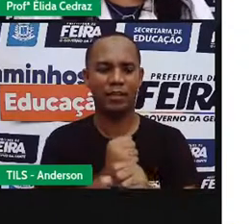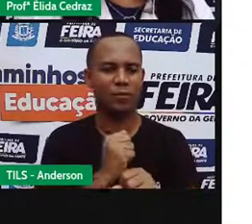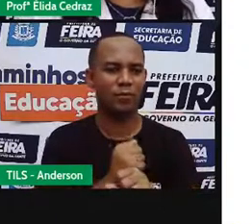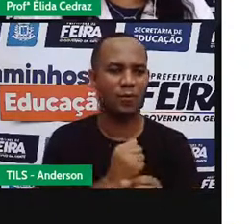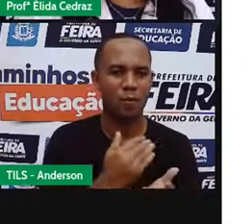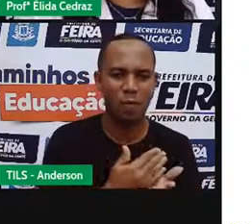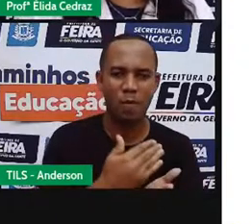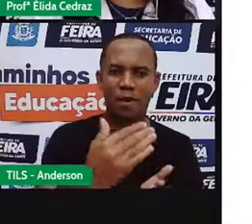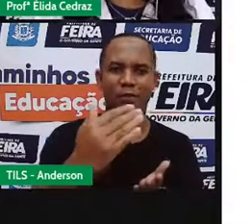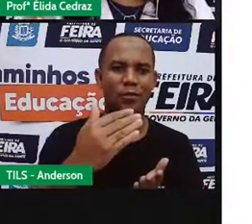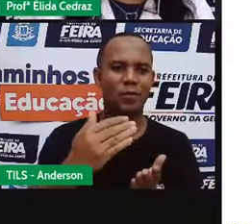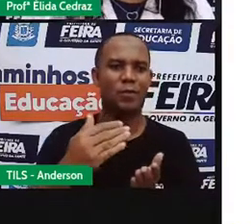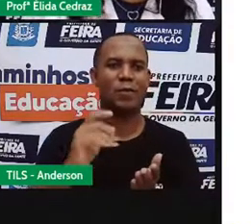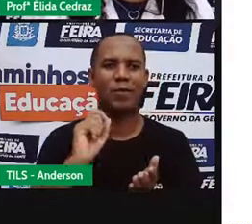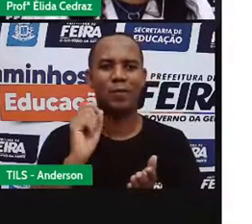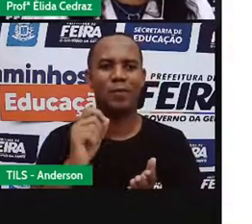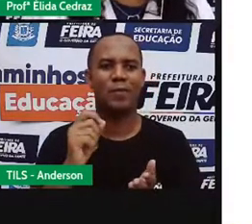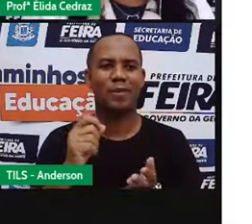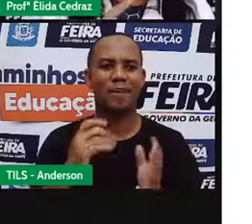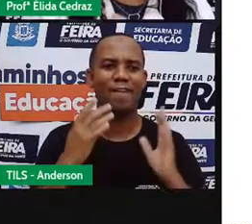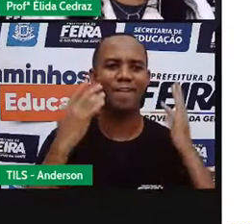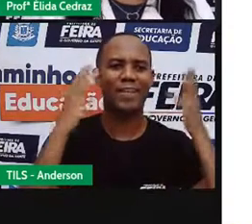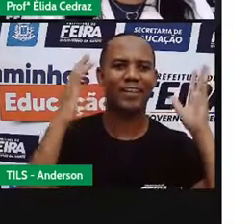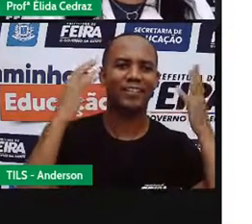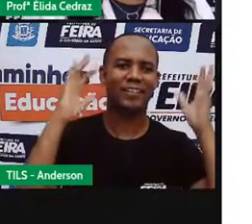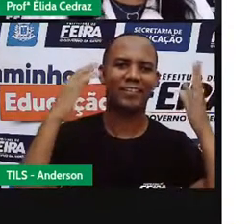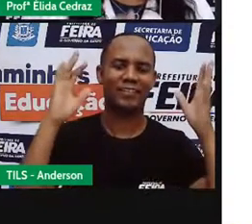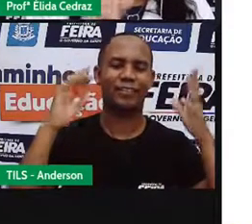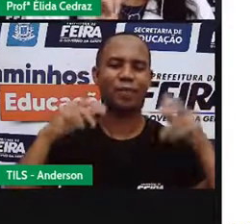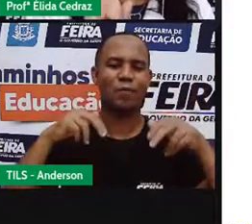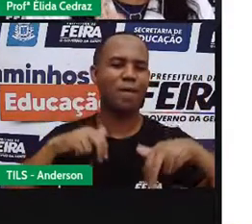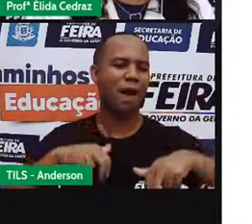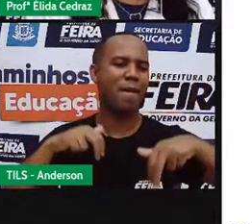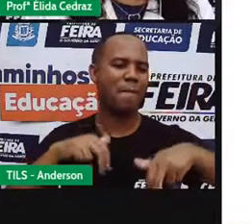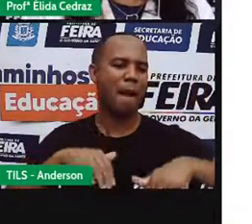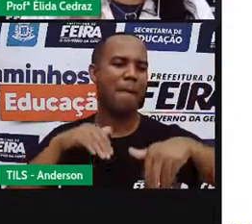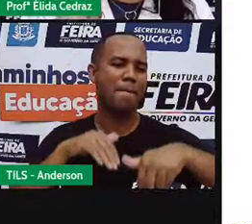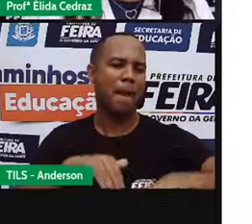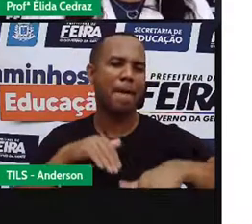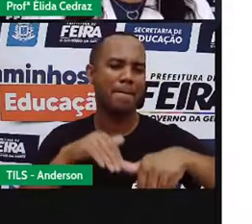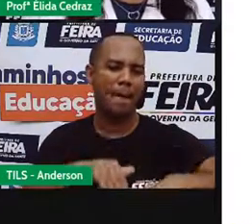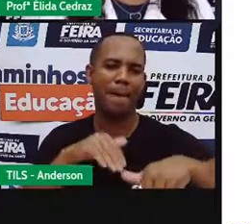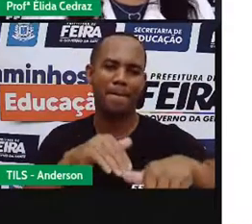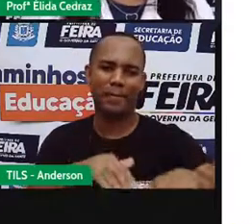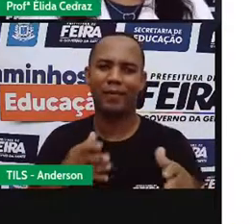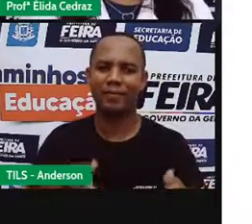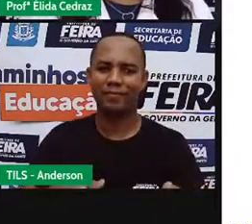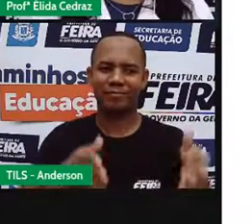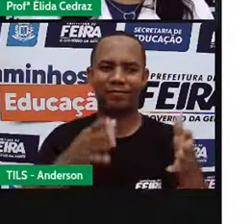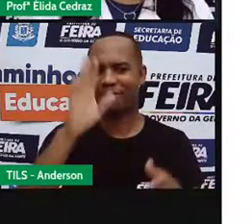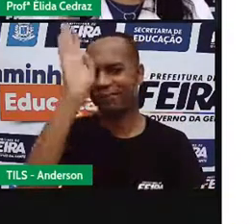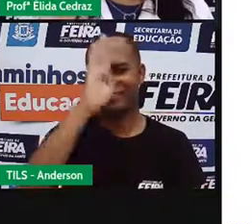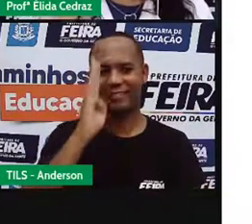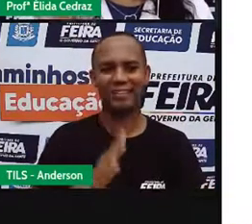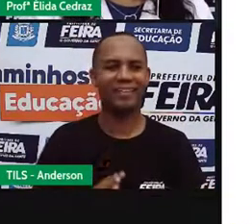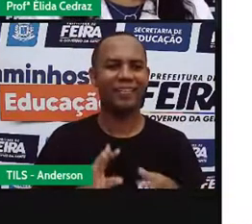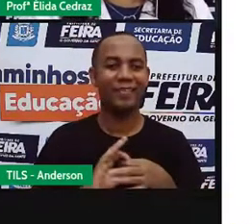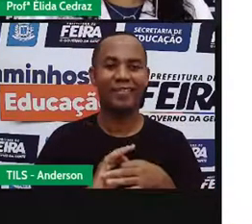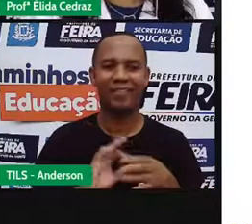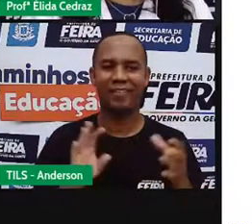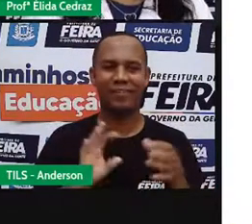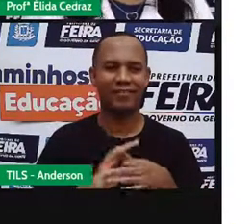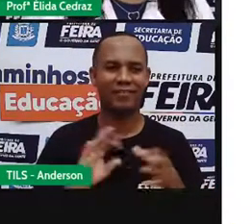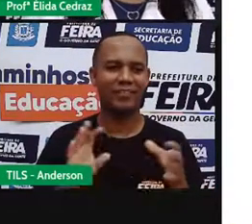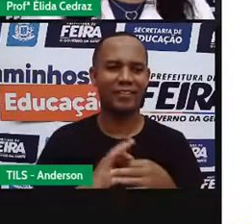começou o desfile, celebrando a independência, homenageando todos os brasileiros e brasileiras que